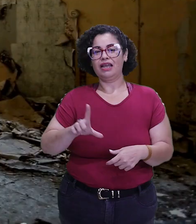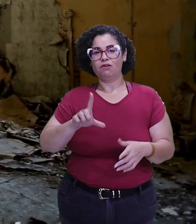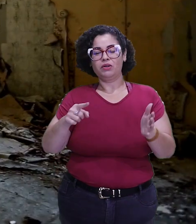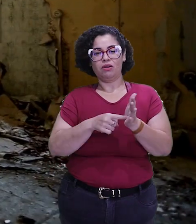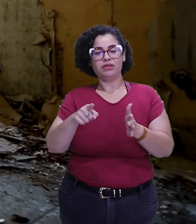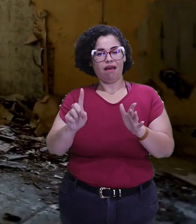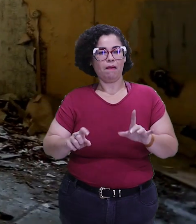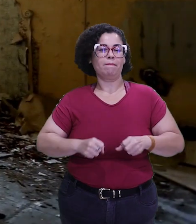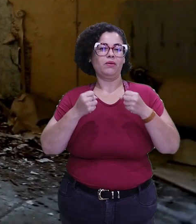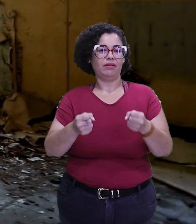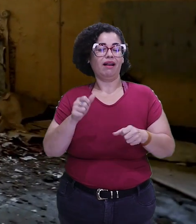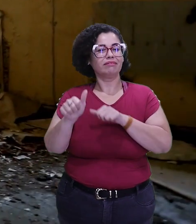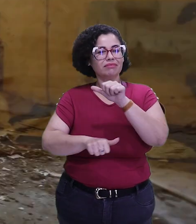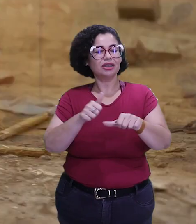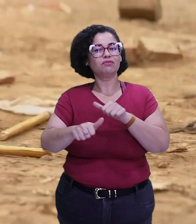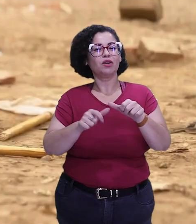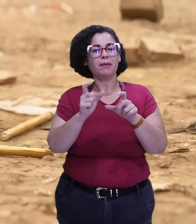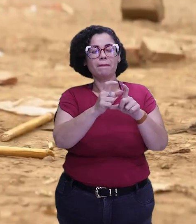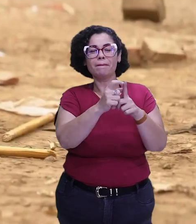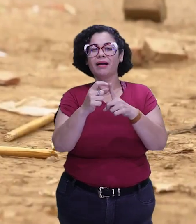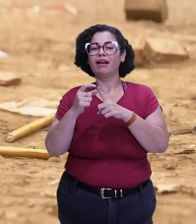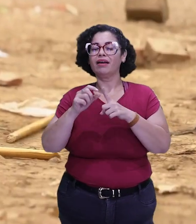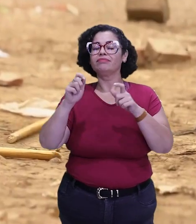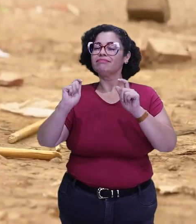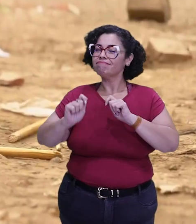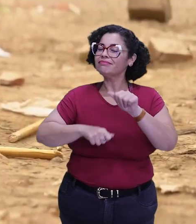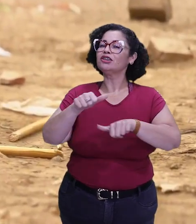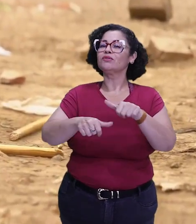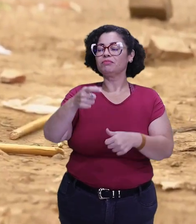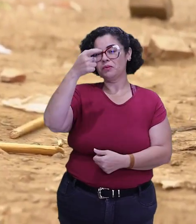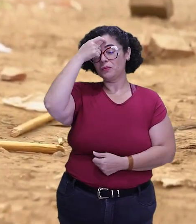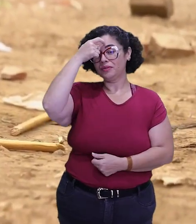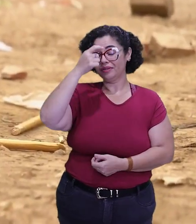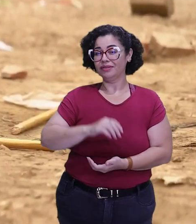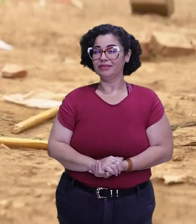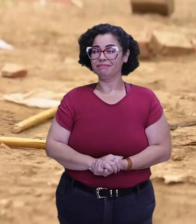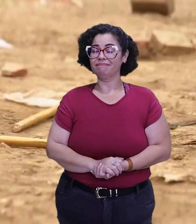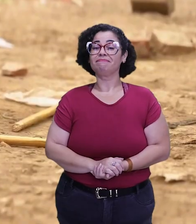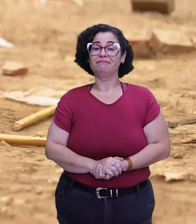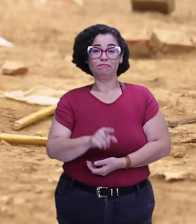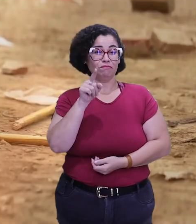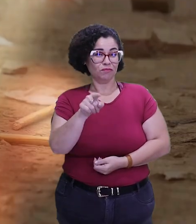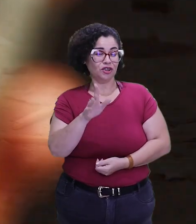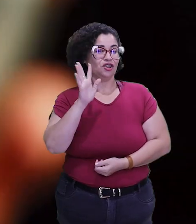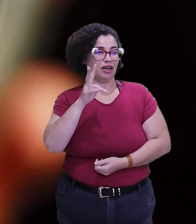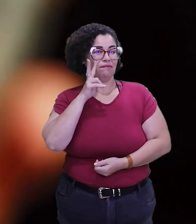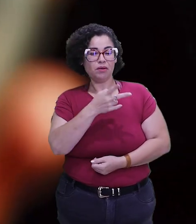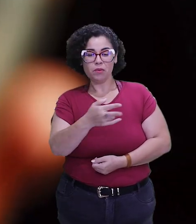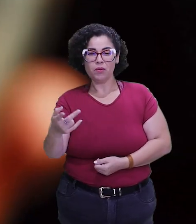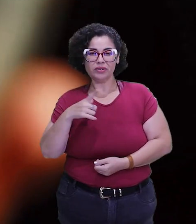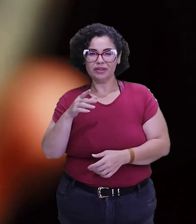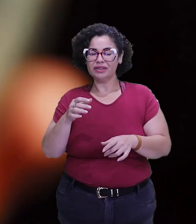de denúncia. Ela transforma palavras em consciência. E você, já viu alguma